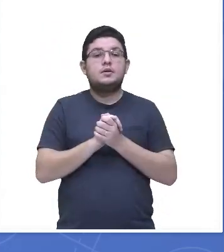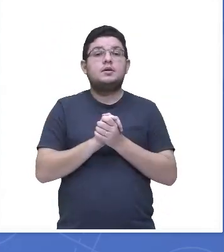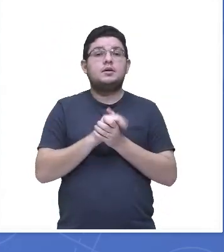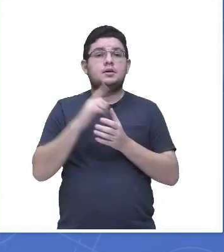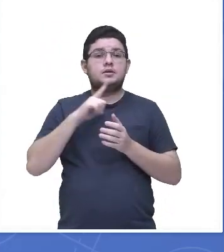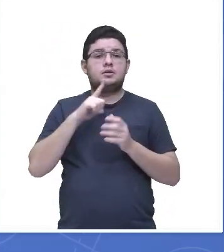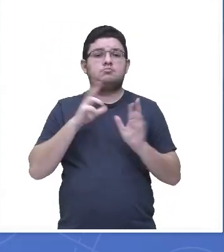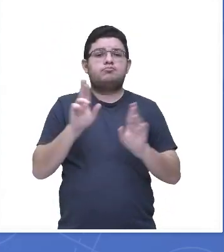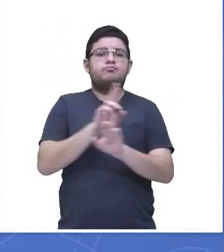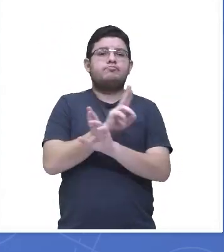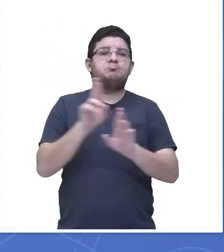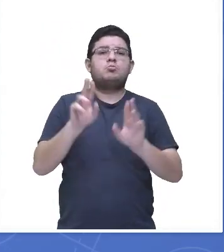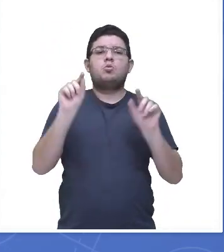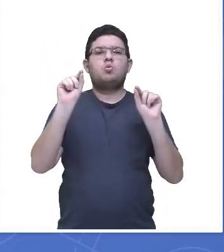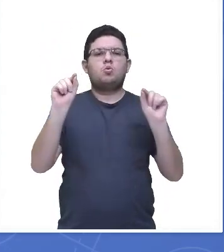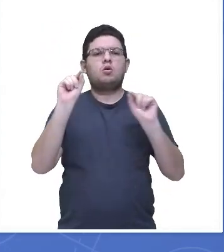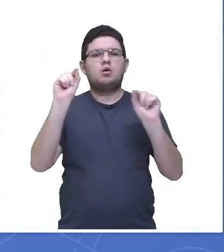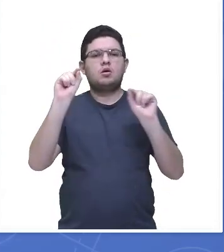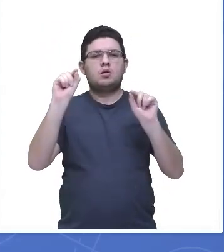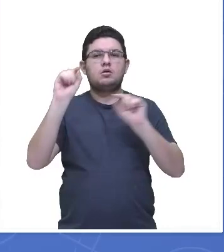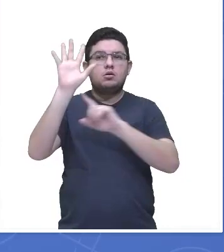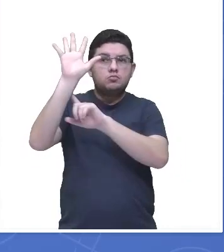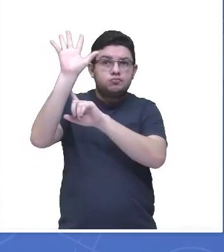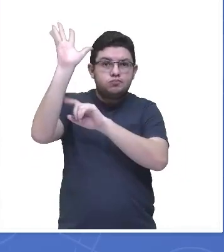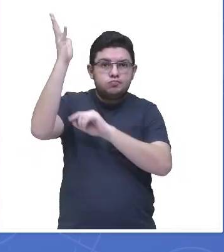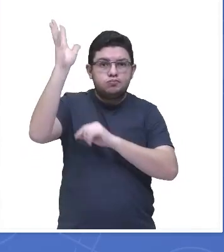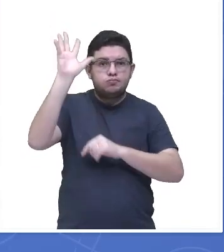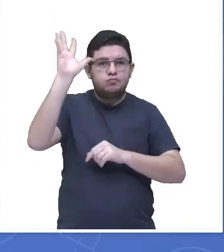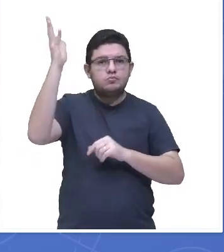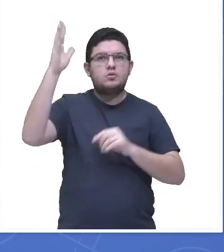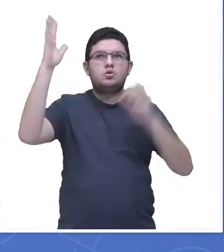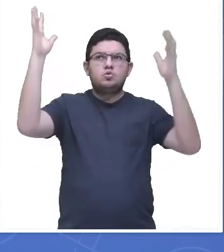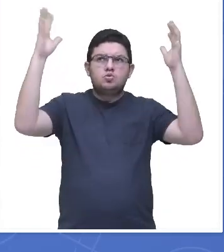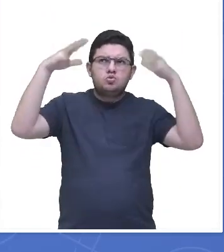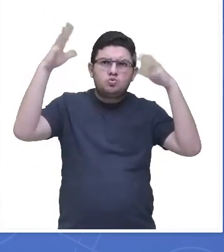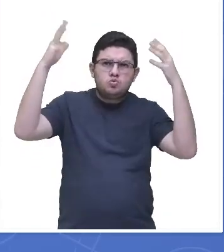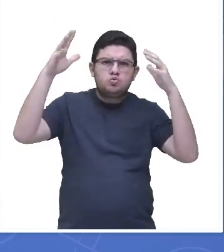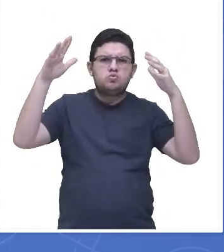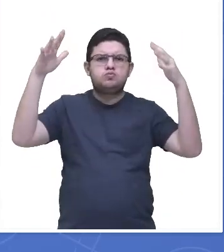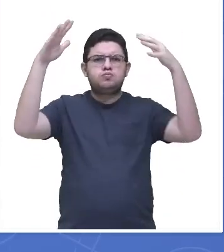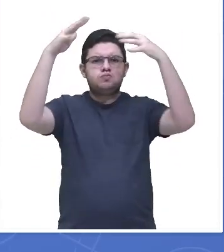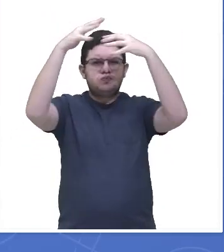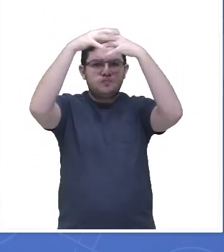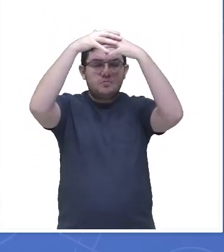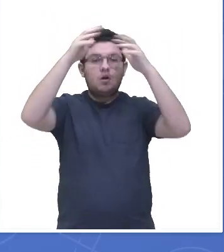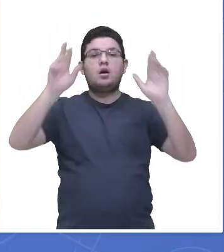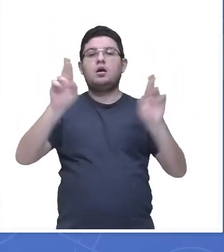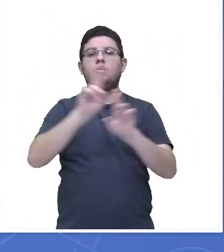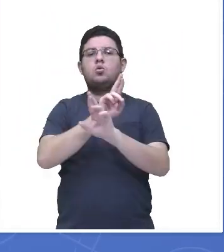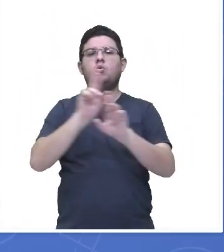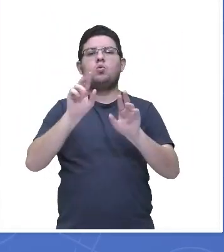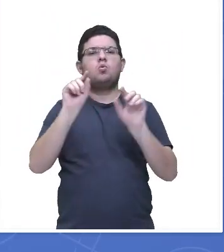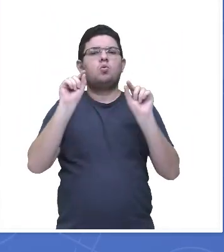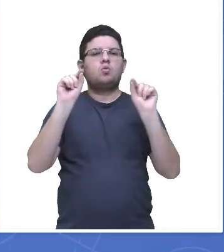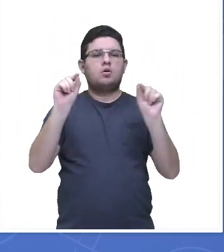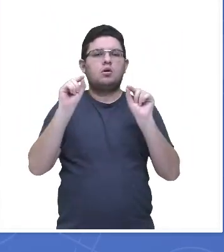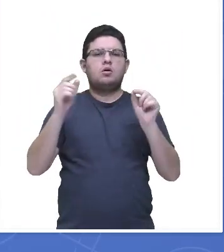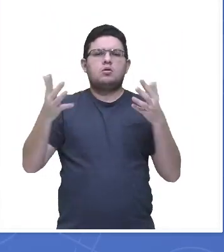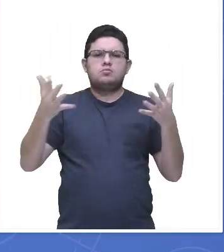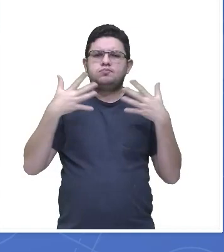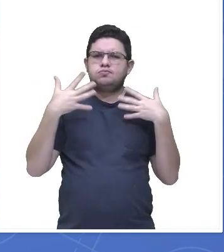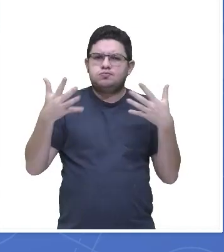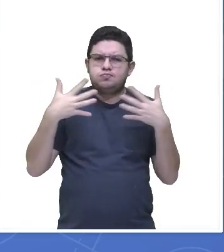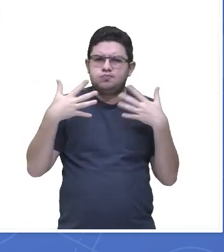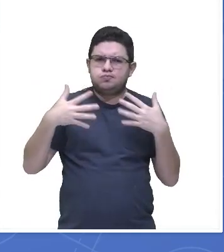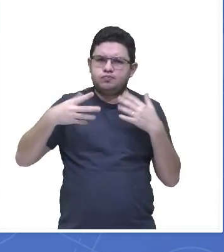climática aqui da nossa região. A formação das chuvas, das nuvens, estão diretamente relacionadas com o calor da nossa